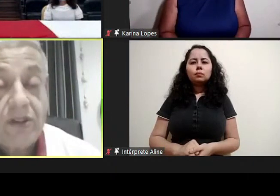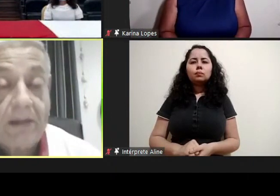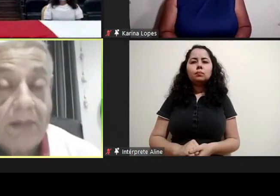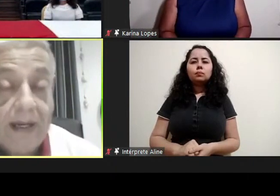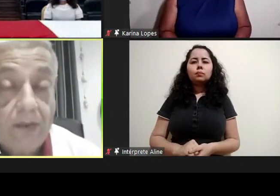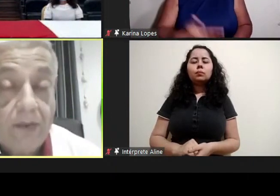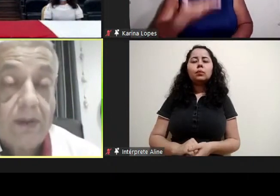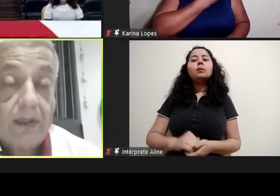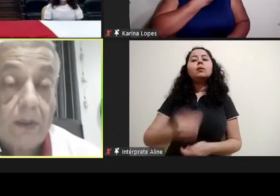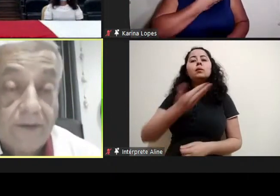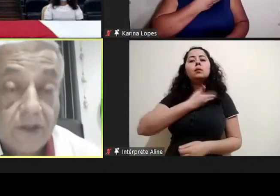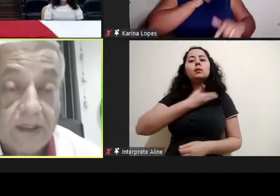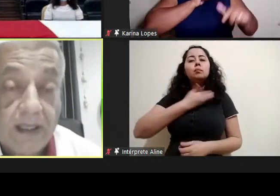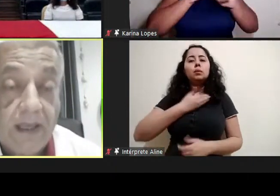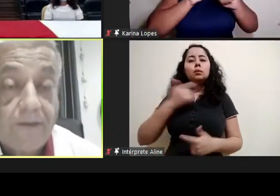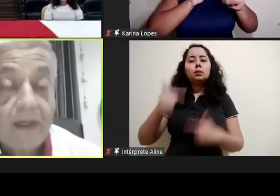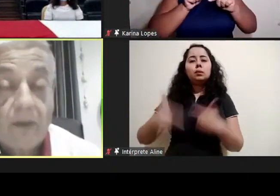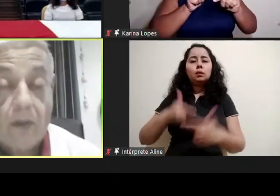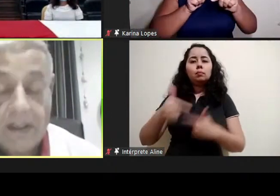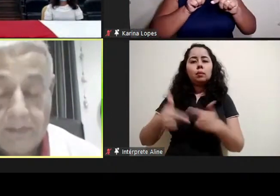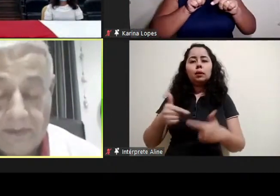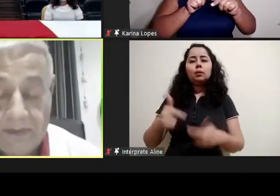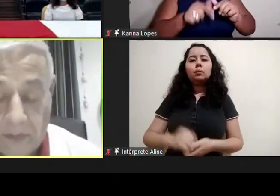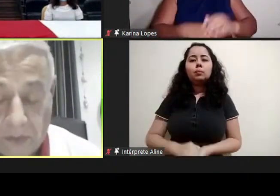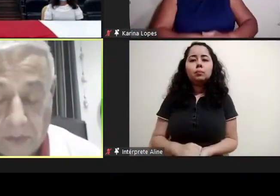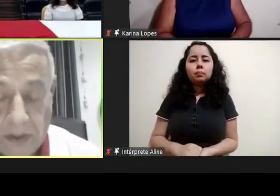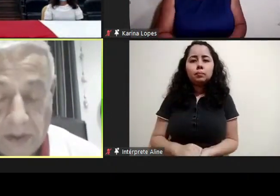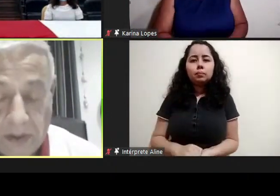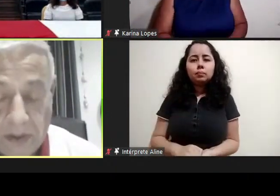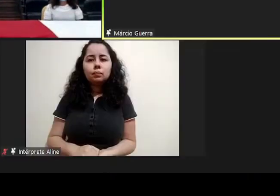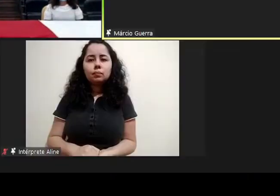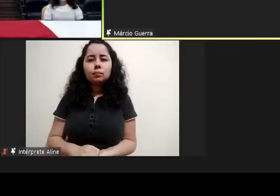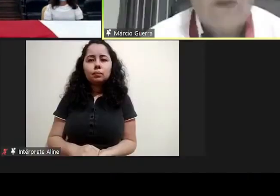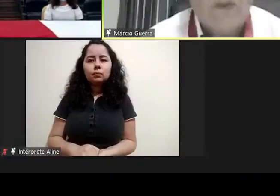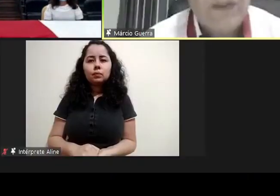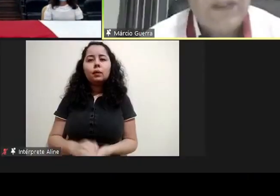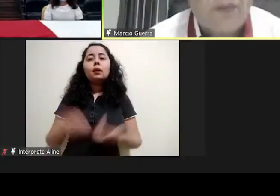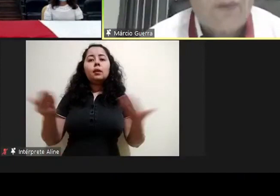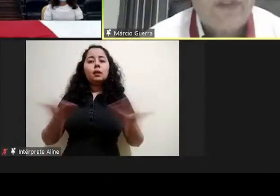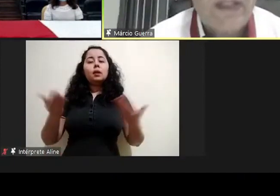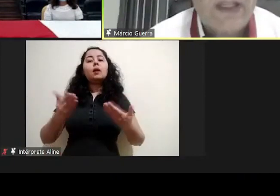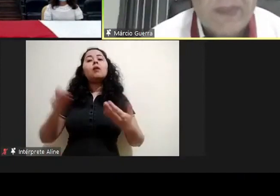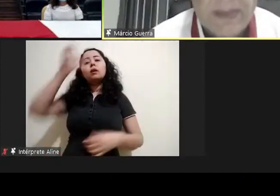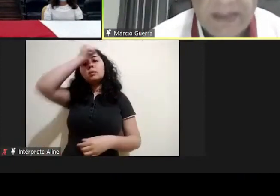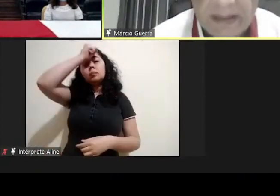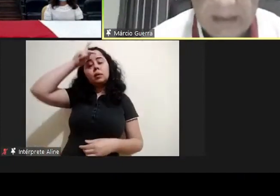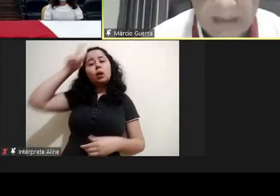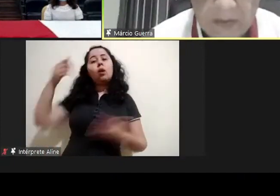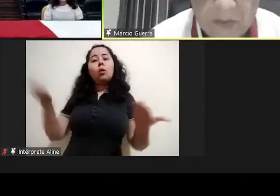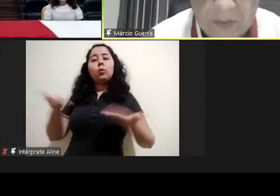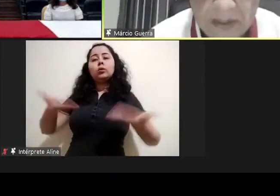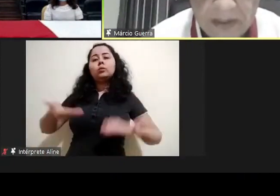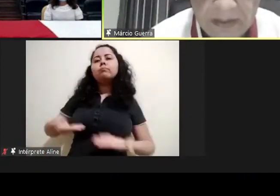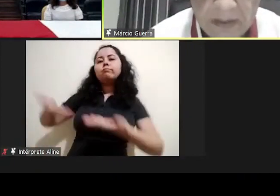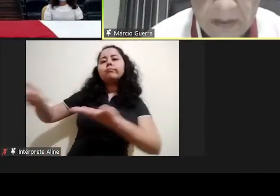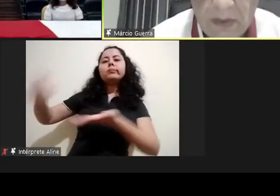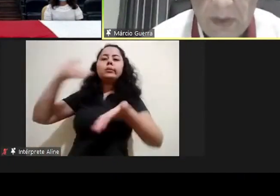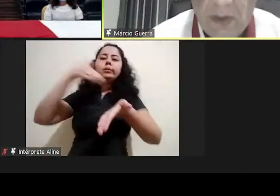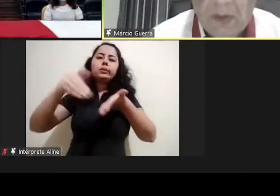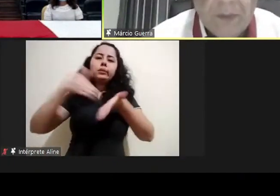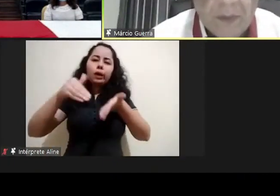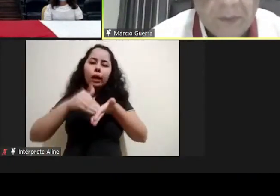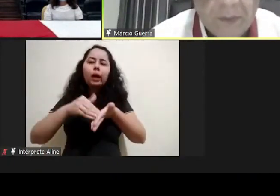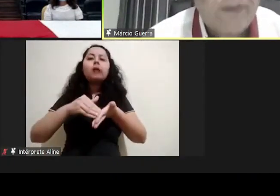amigos de trabalho da UFJF e agora da Prefeitura, onde eu tive a honra de ser convidado para ser secretário de